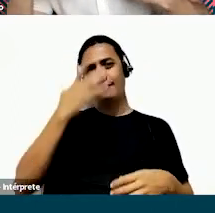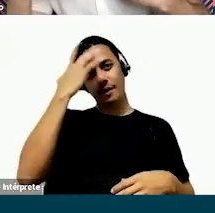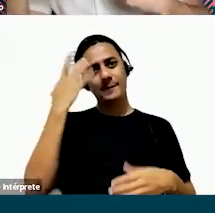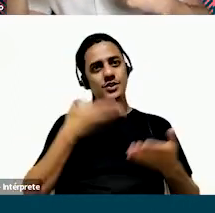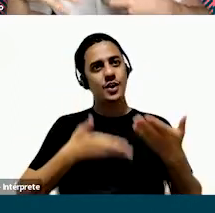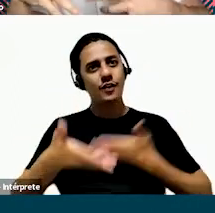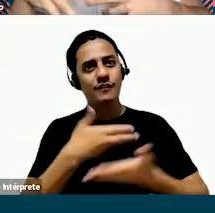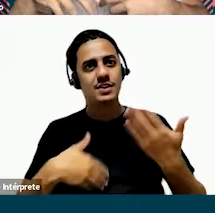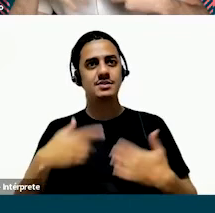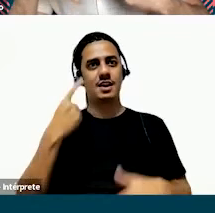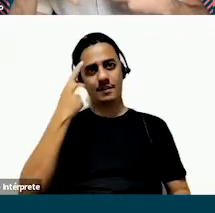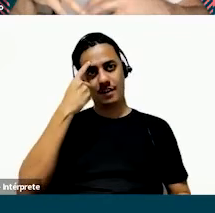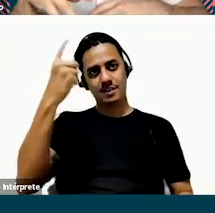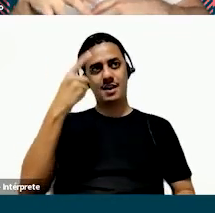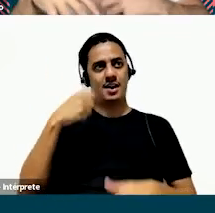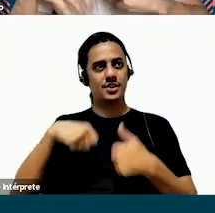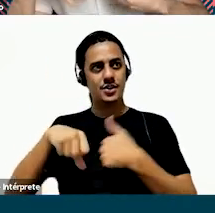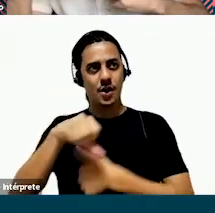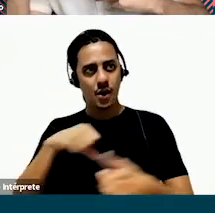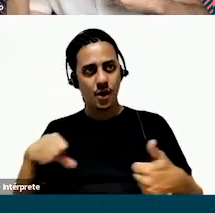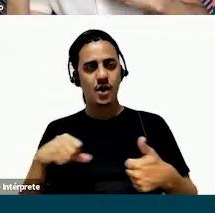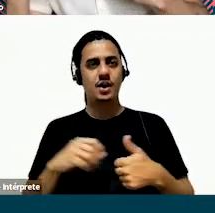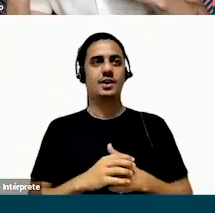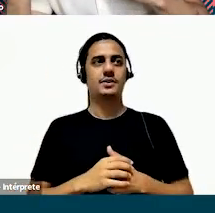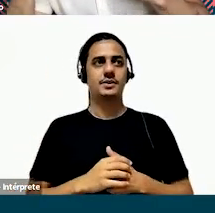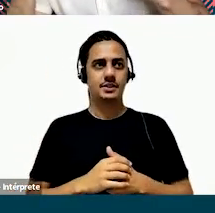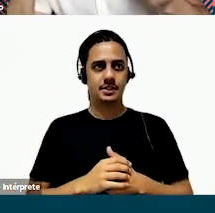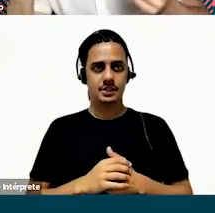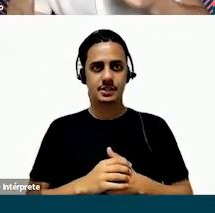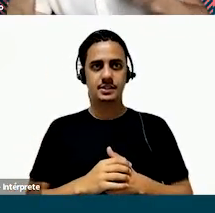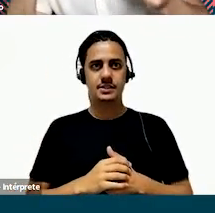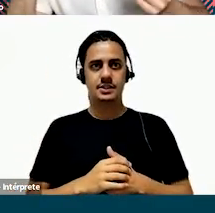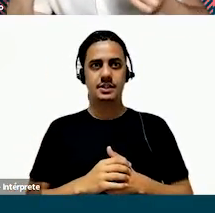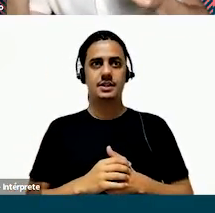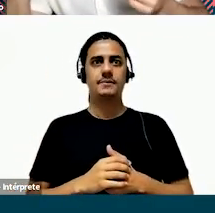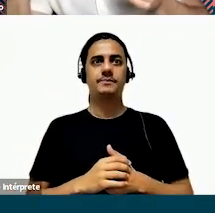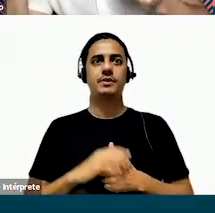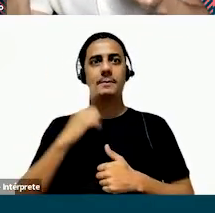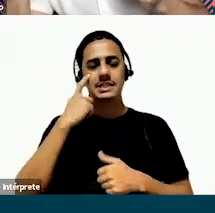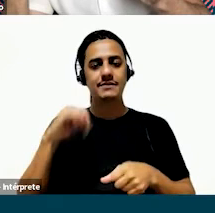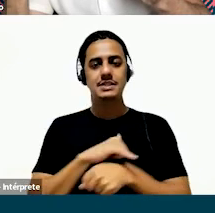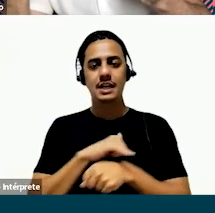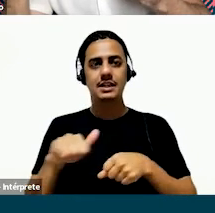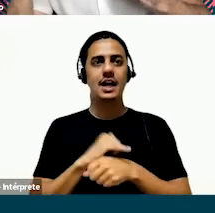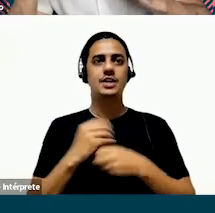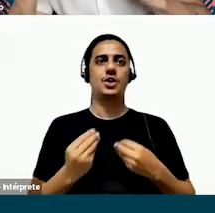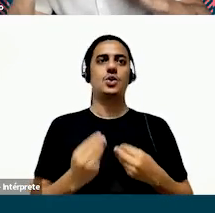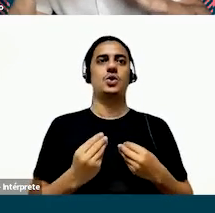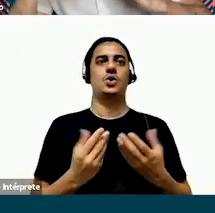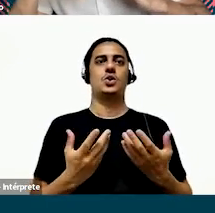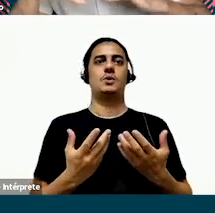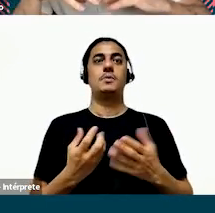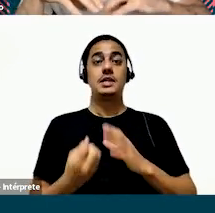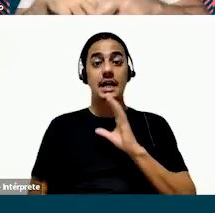engajavam, conversavam, trocavam ideia, trocavam até estratégias de como que eles estavam pensando nos grupos, e